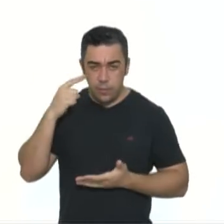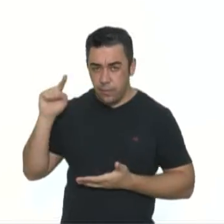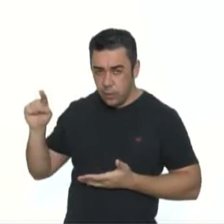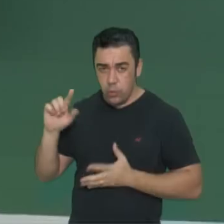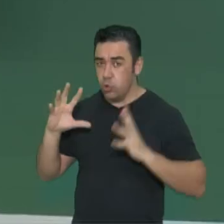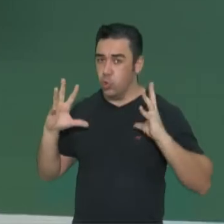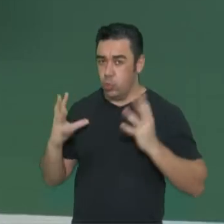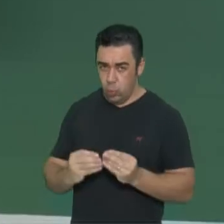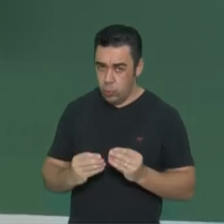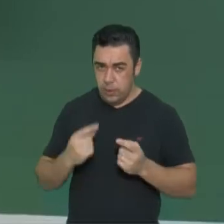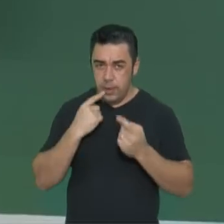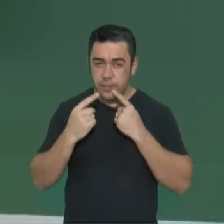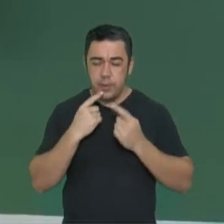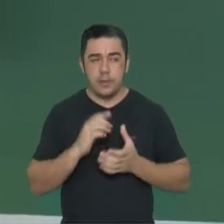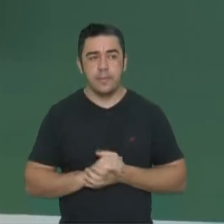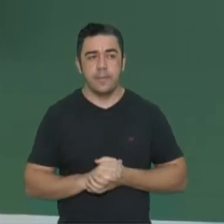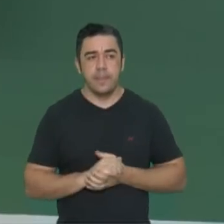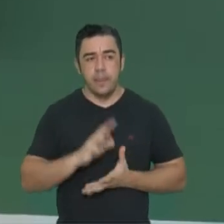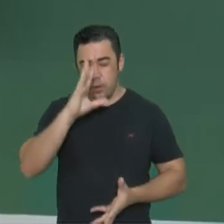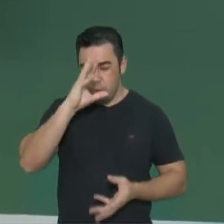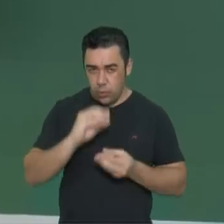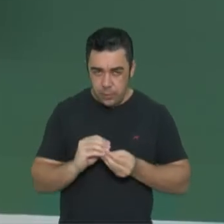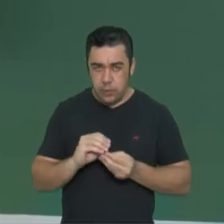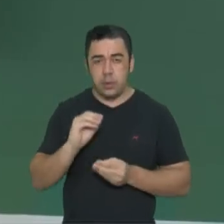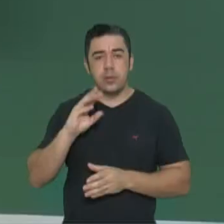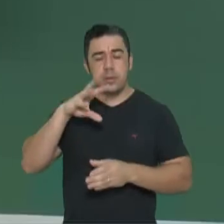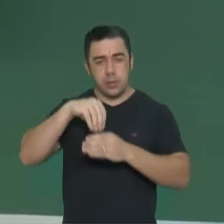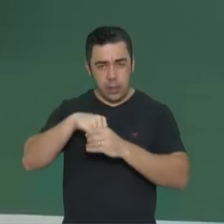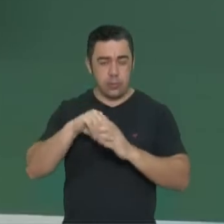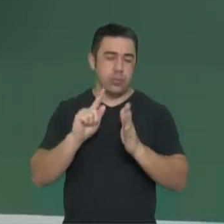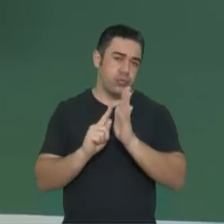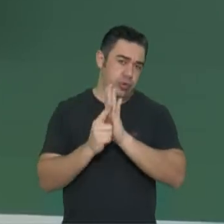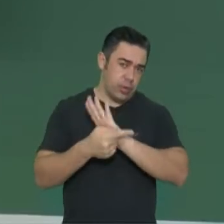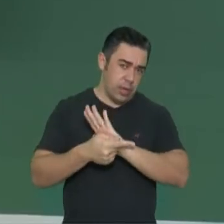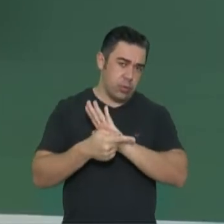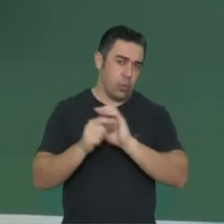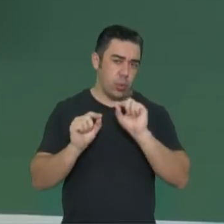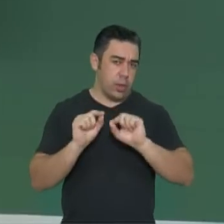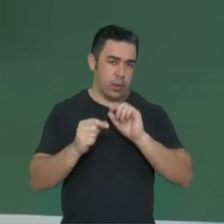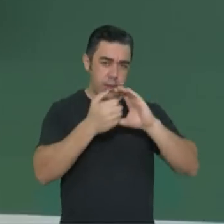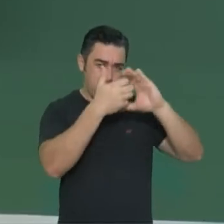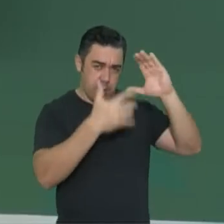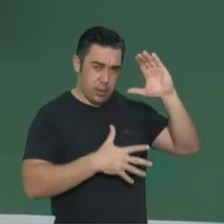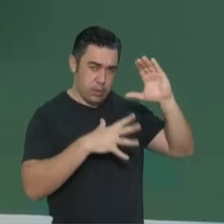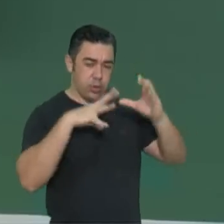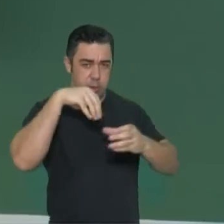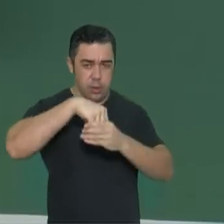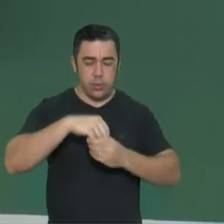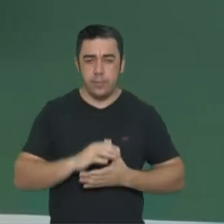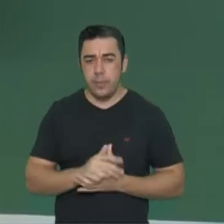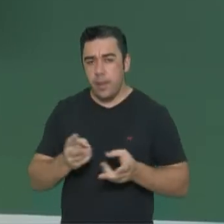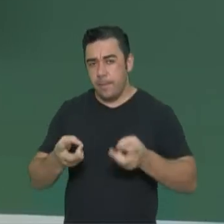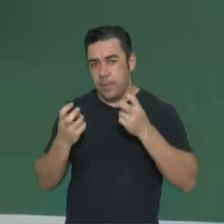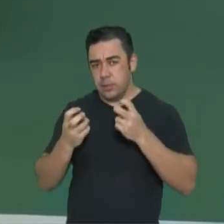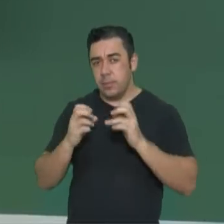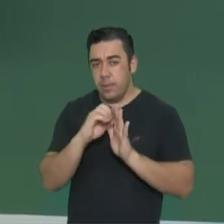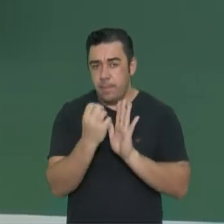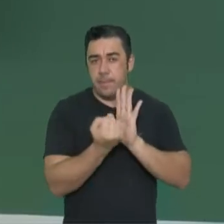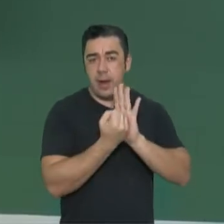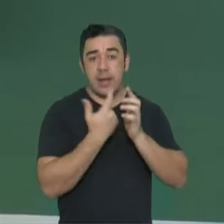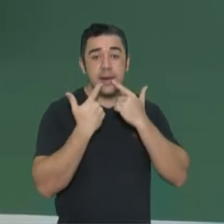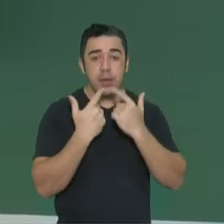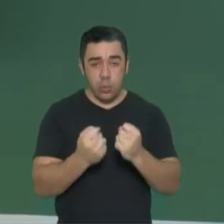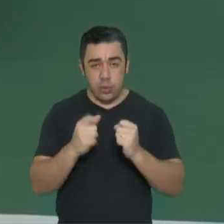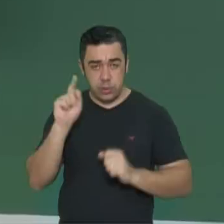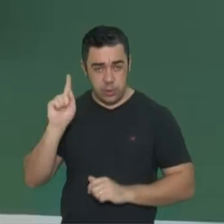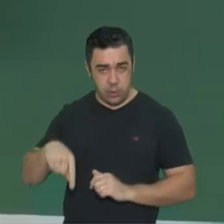nem toda ela. Entendemos os recursos linguísticos que permeiam esse gênero, certo? Percebemos as marcas linguísticas